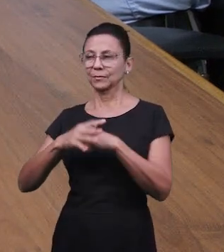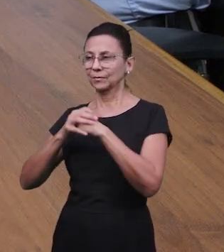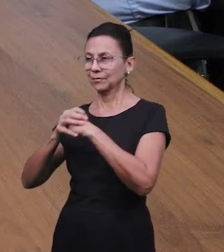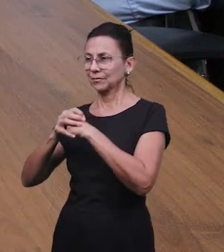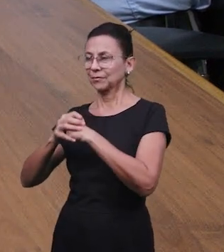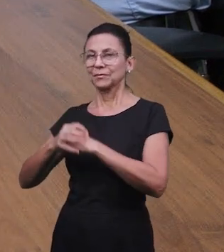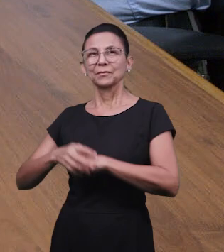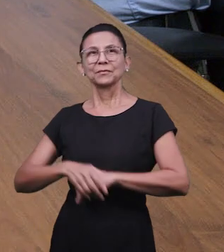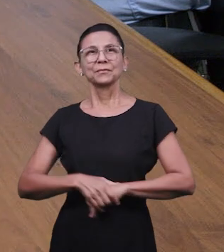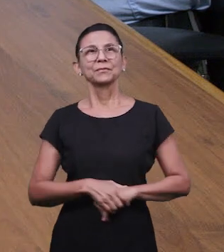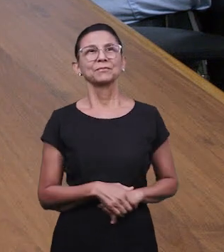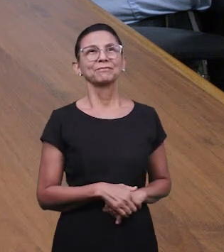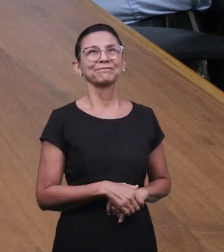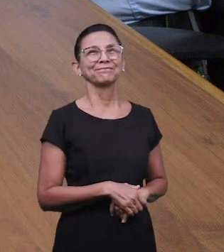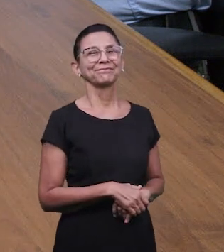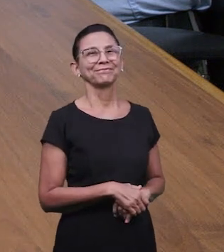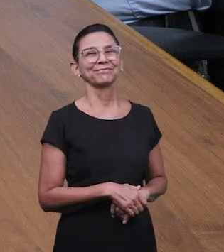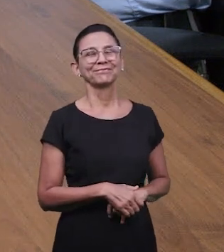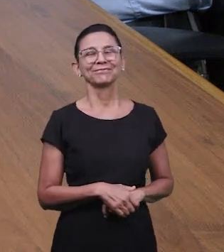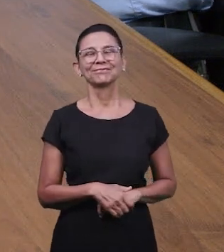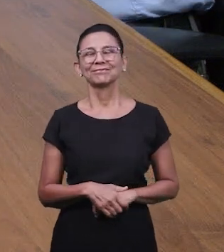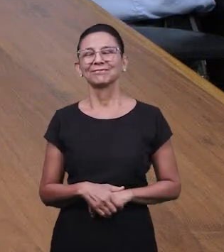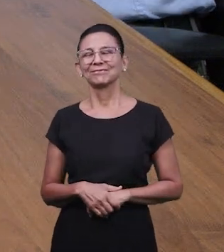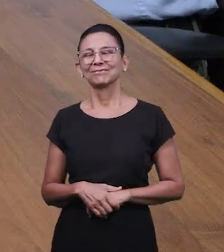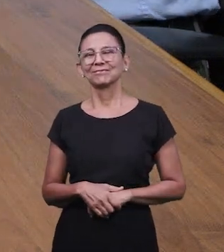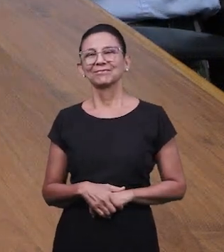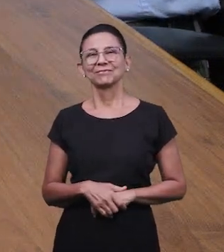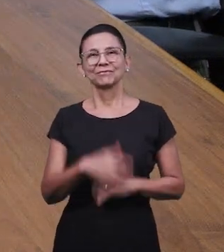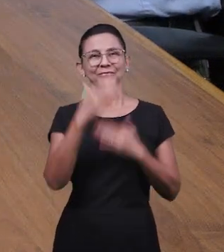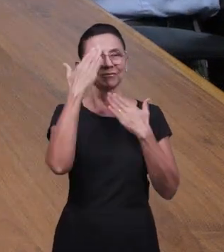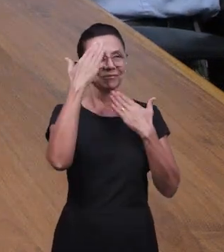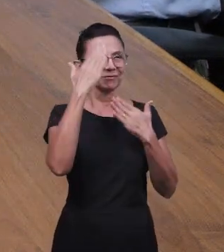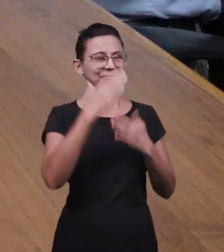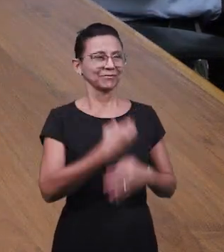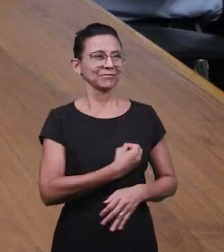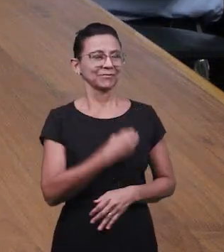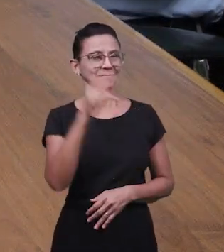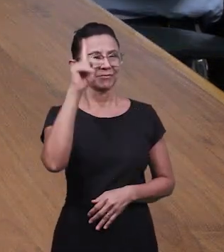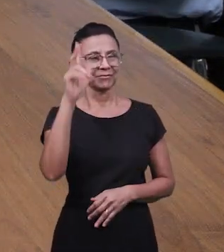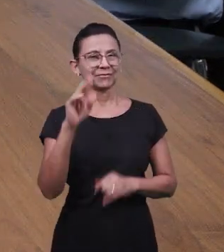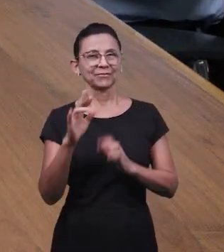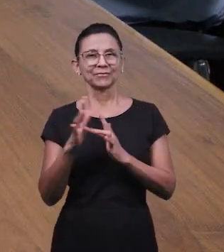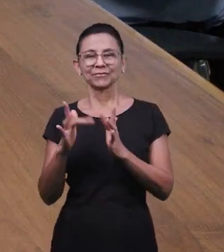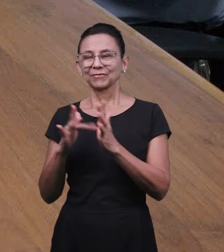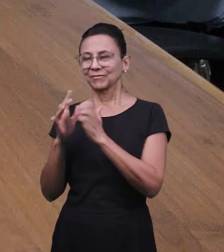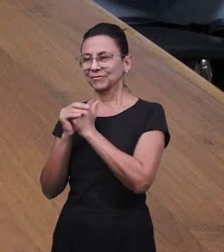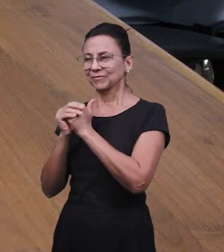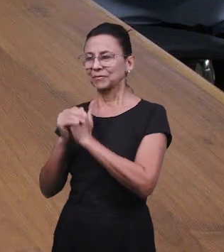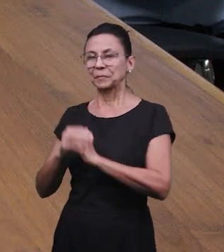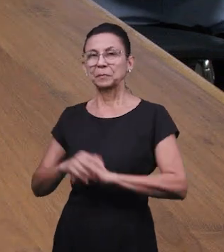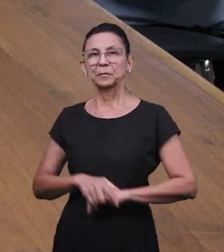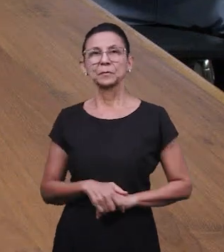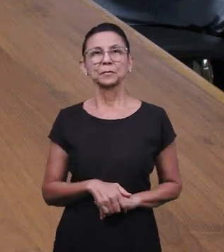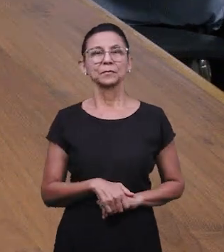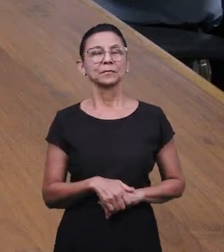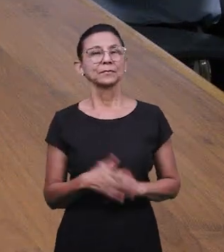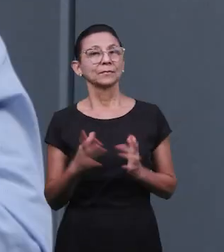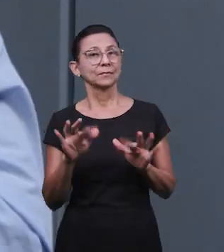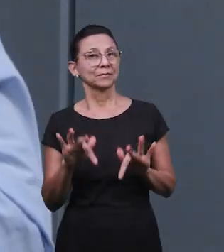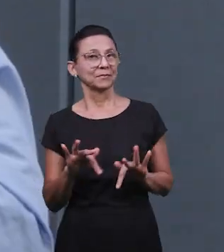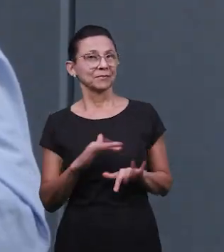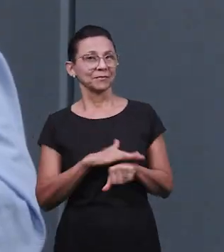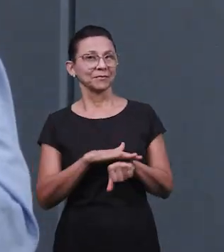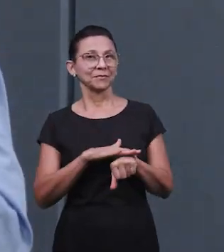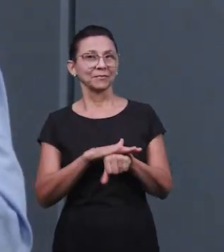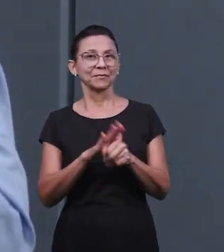Amém. Podemos continuar. Acho que dá mais um modo. Vamos lá, Diniz. Obrigado pela sua participação. Paz, Senhor. Amém. Paz, Senhor.